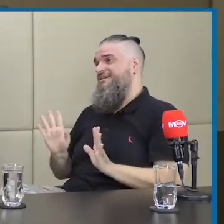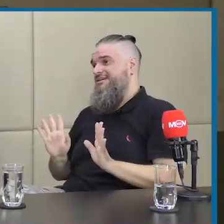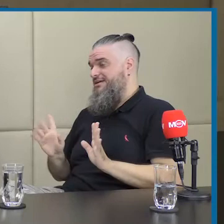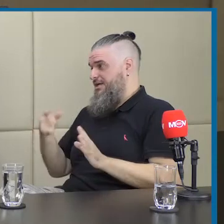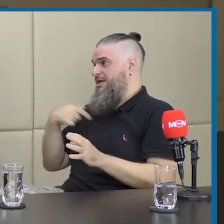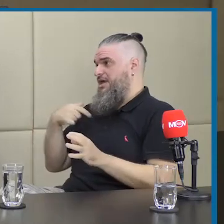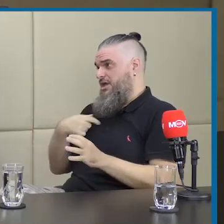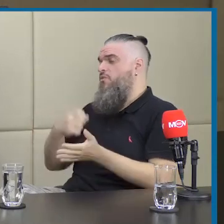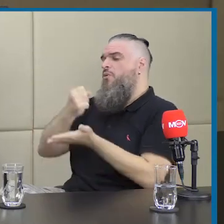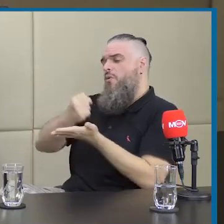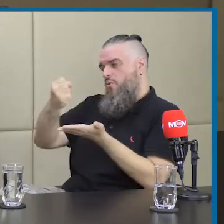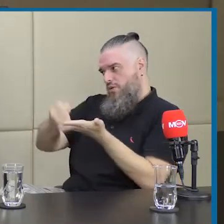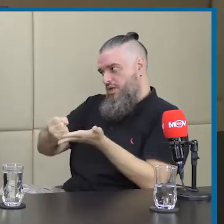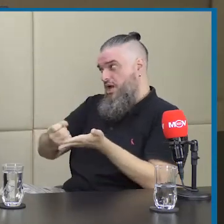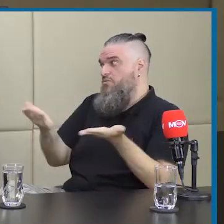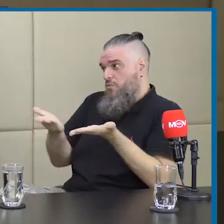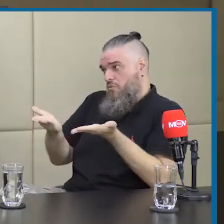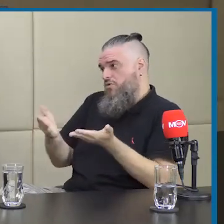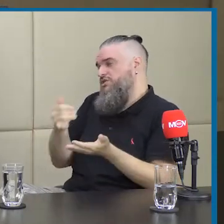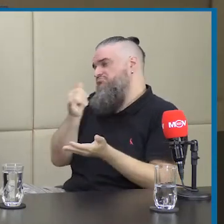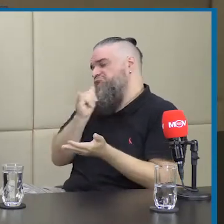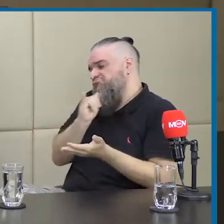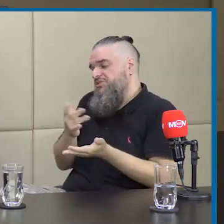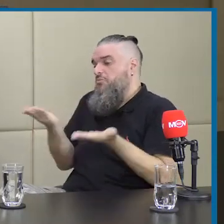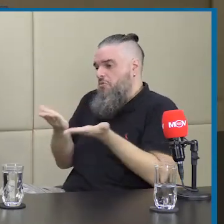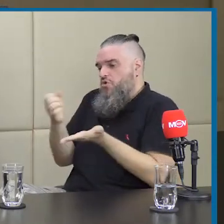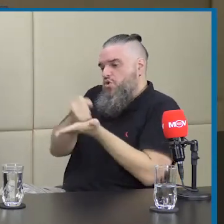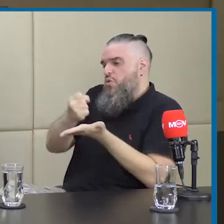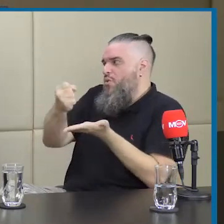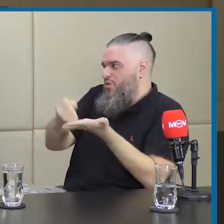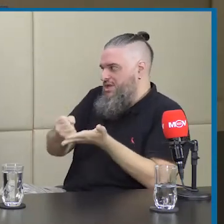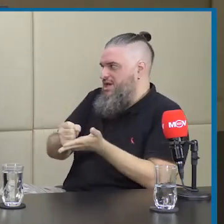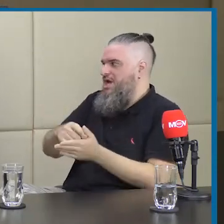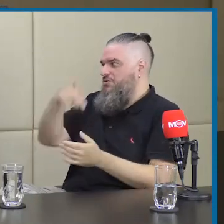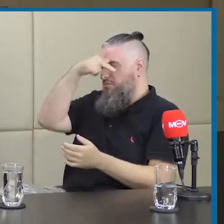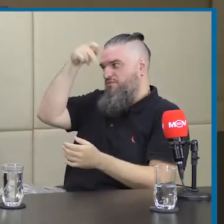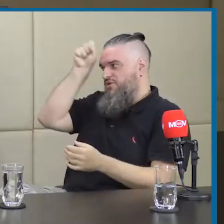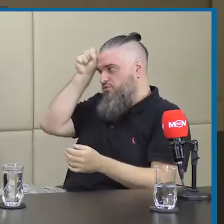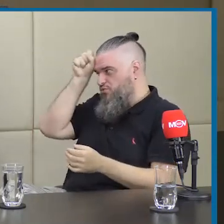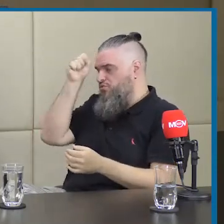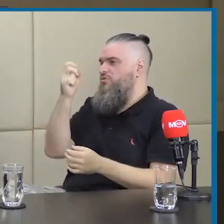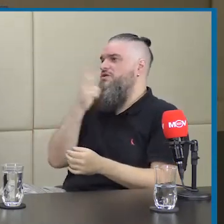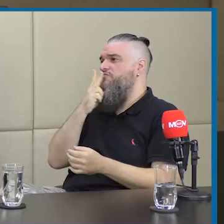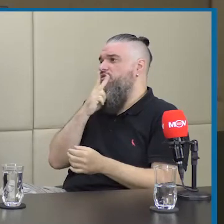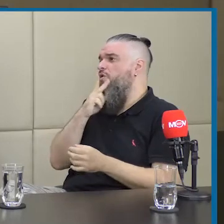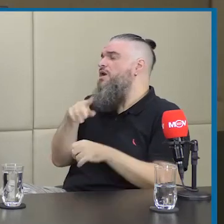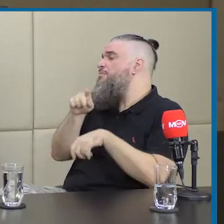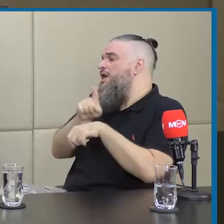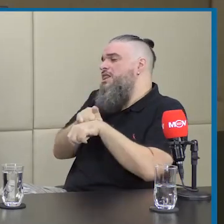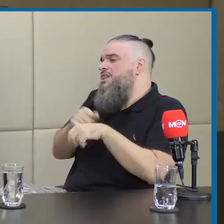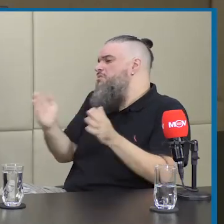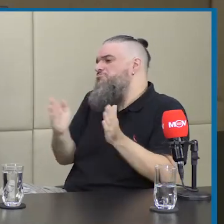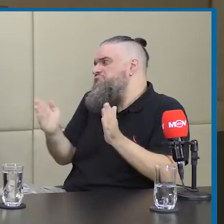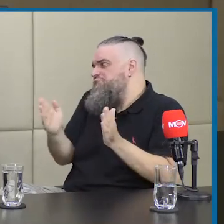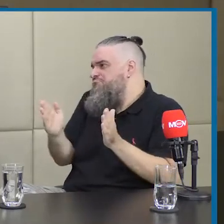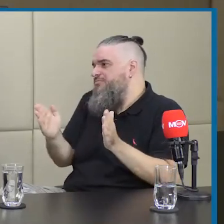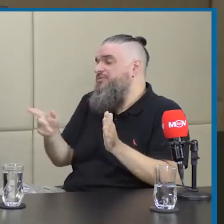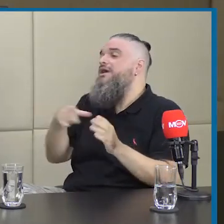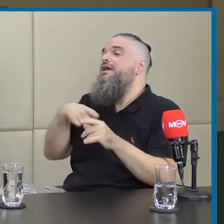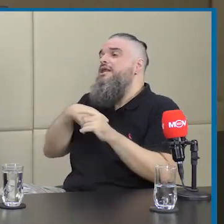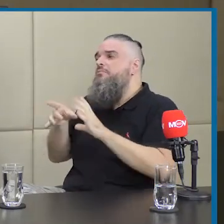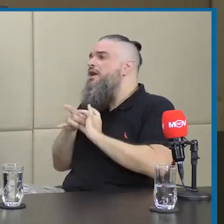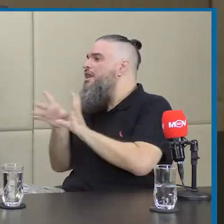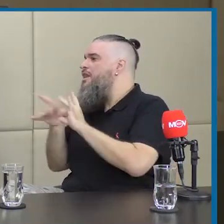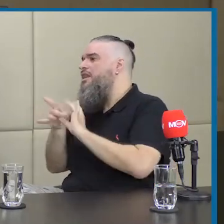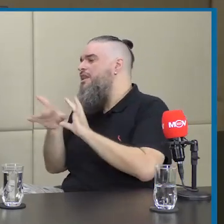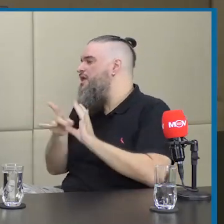trabalho como contrato. Hoje, por exemplo, eu trabalho como contrato pela Prefeitura de Vitória, contrato temporário, e também trabalho como freelancer,